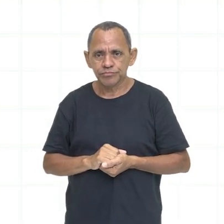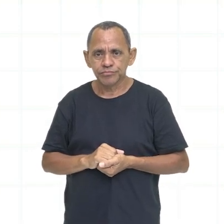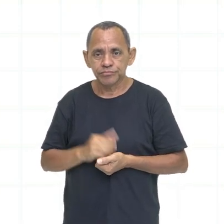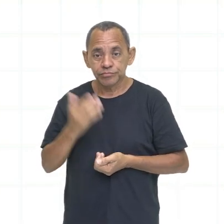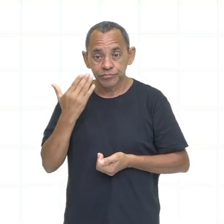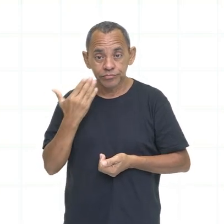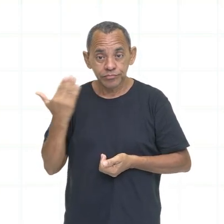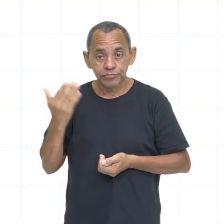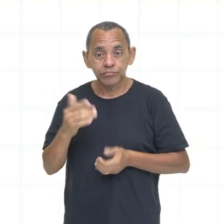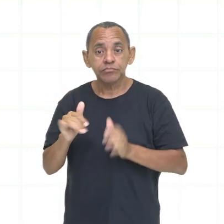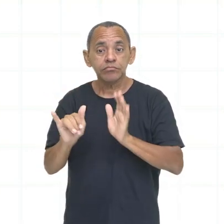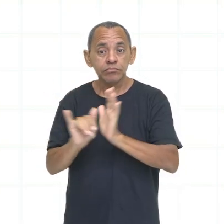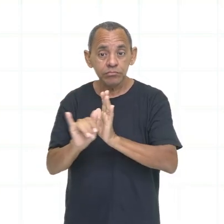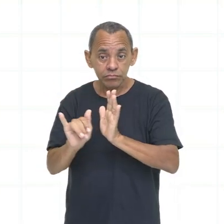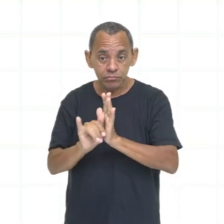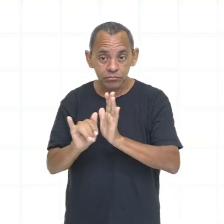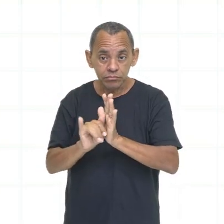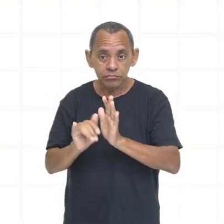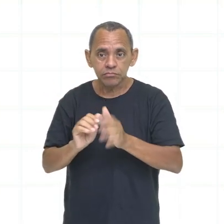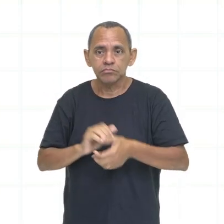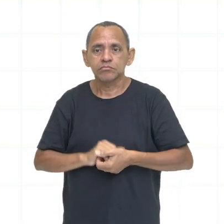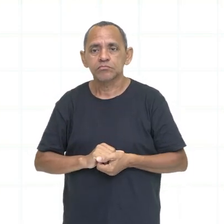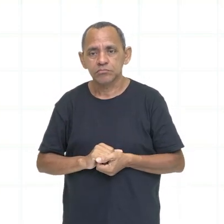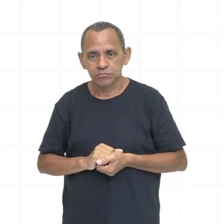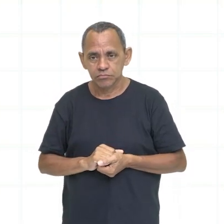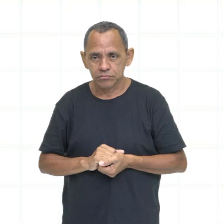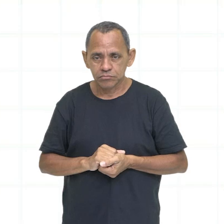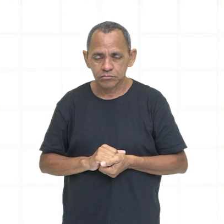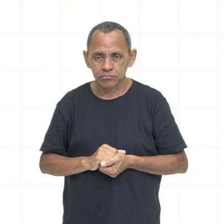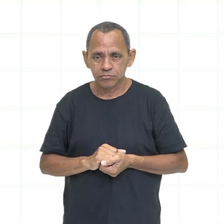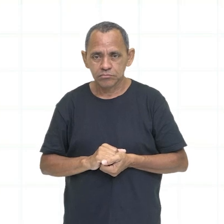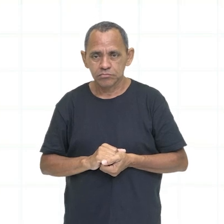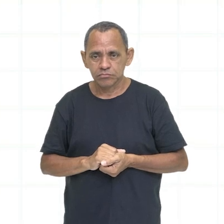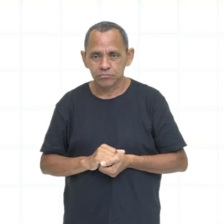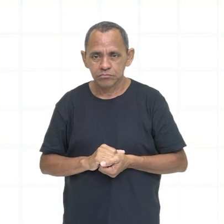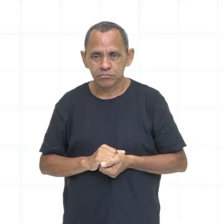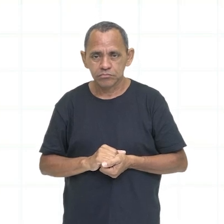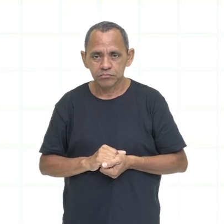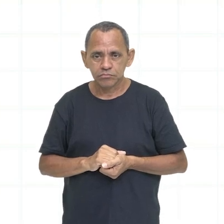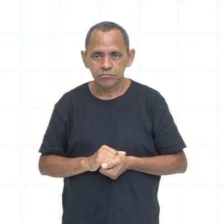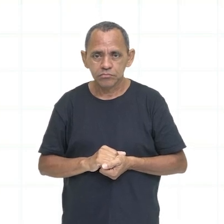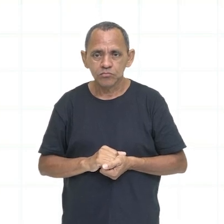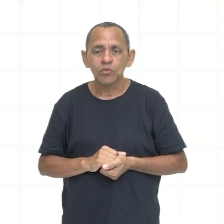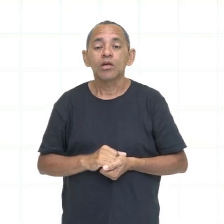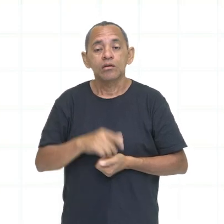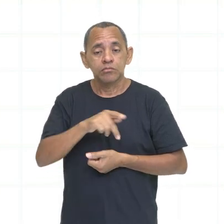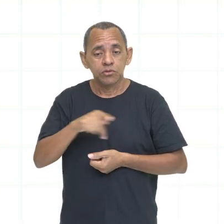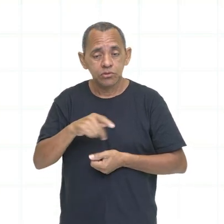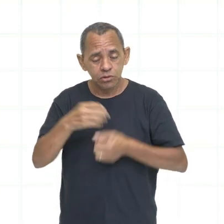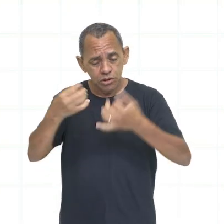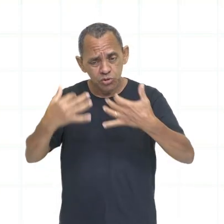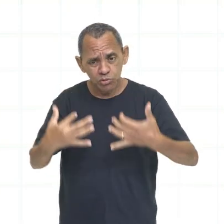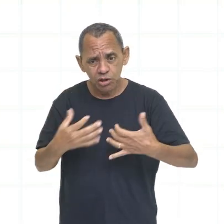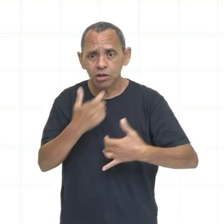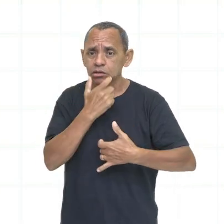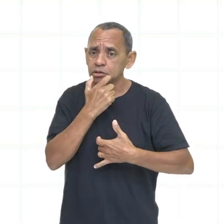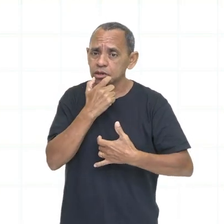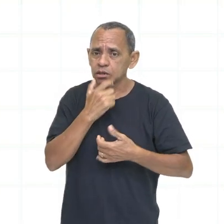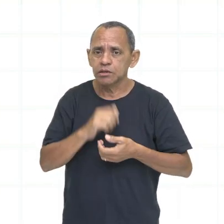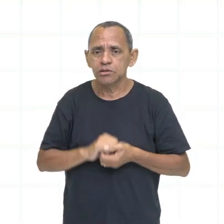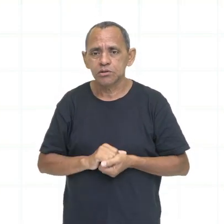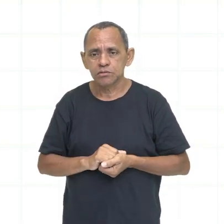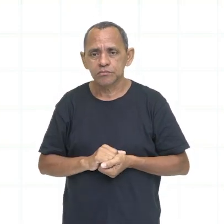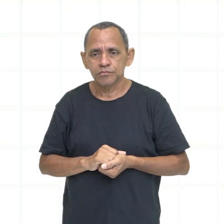Então, identity is the conception, qualities, beliefs, and expressions that make an individual or